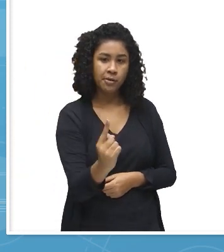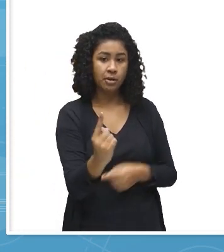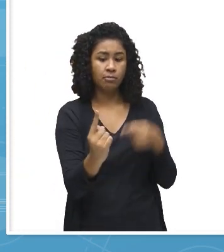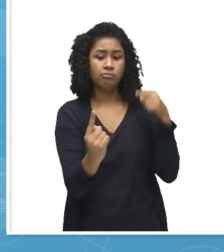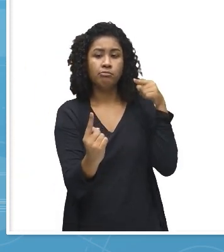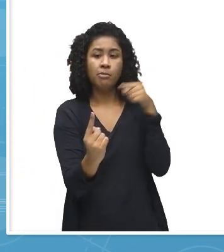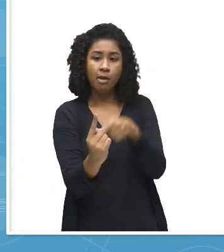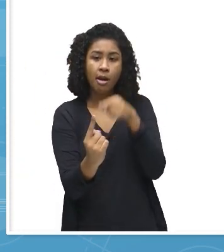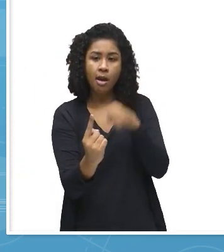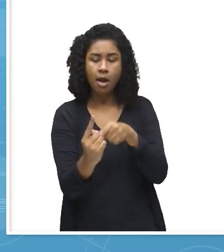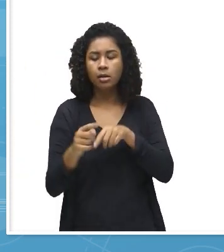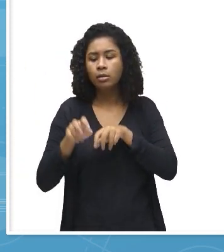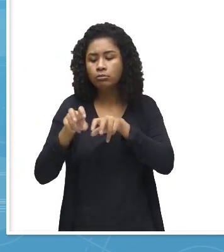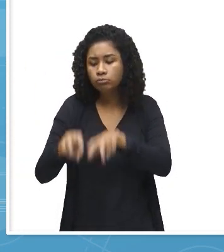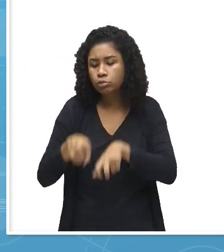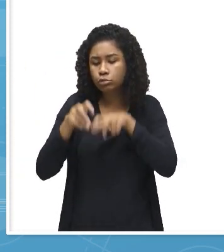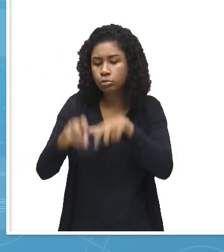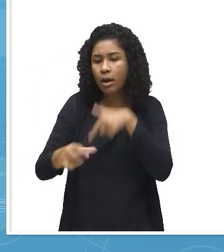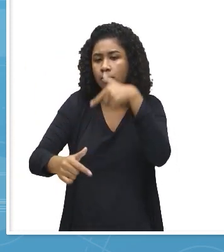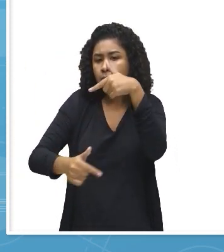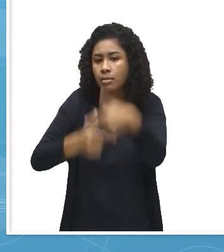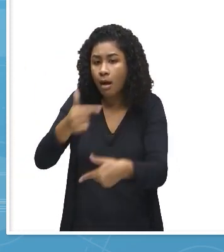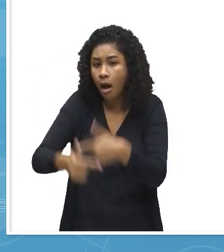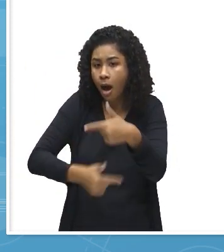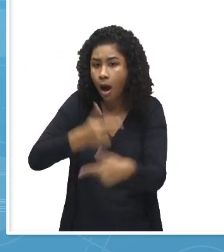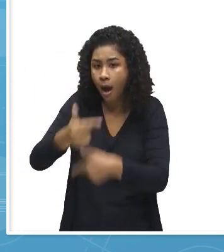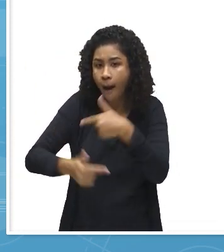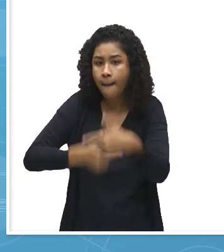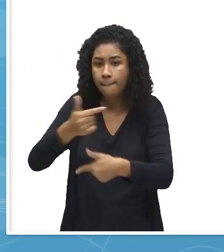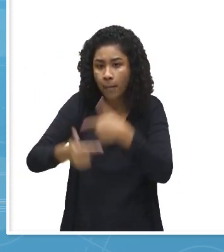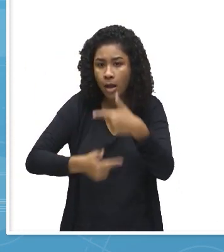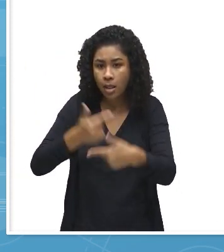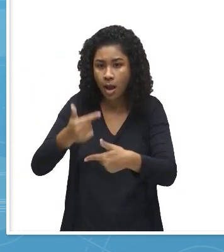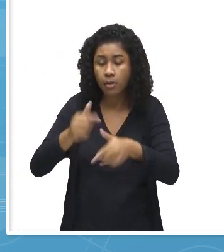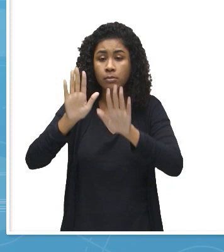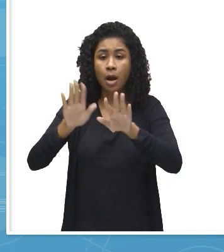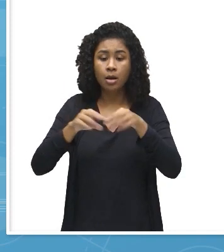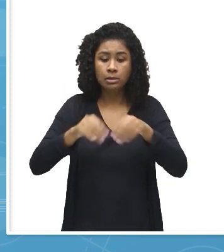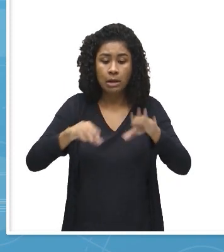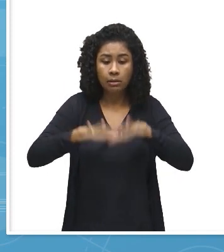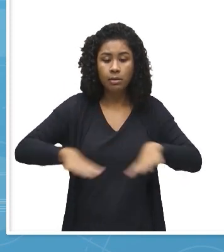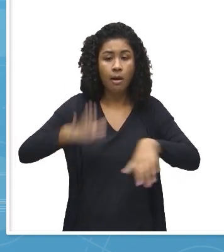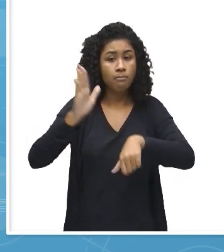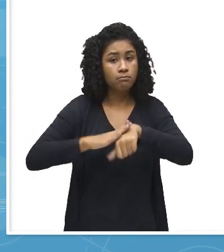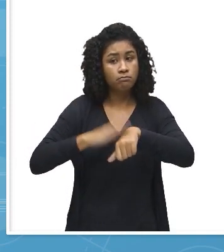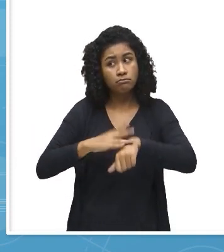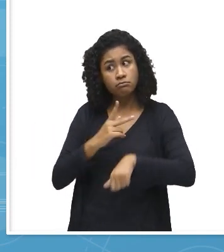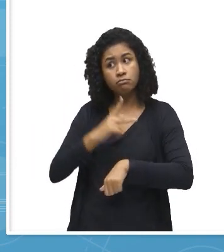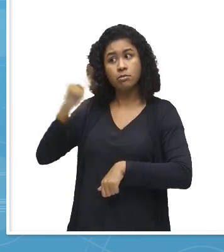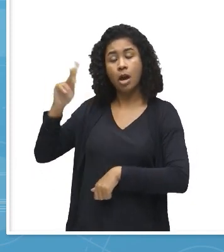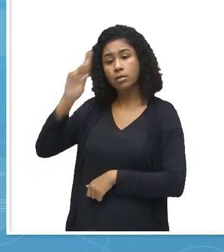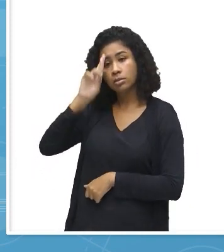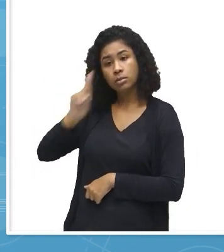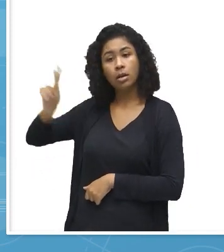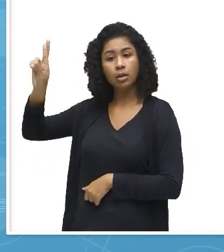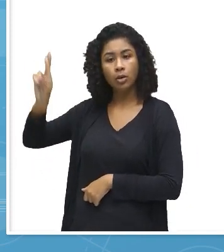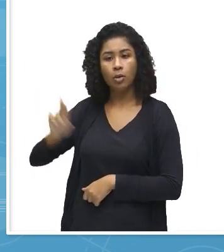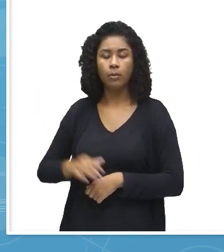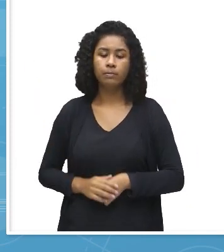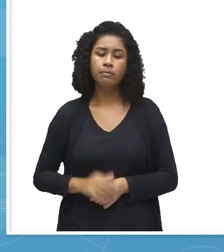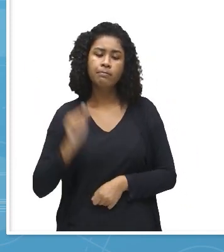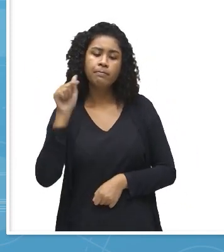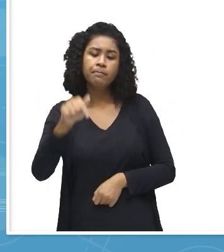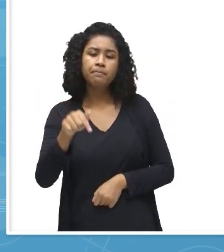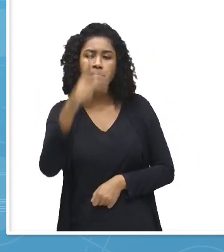lá cultivar nessas terras que era de posse do senhor feudal. Esse servo, por sua vez,